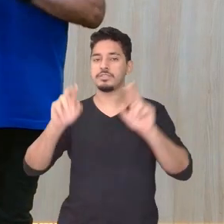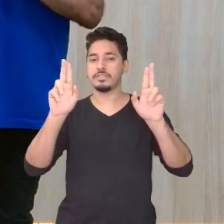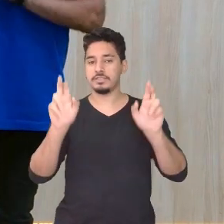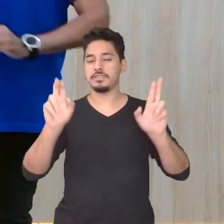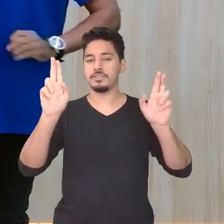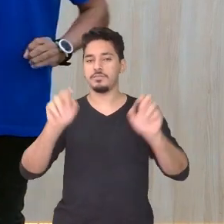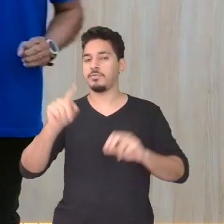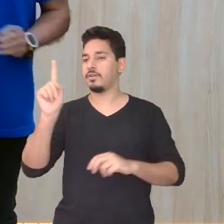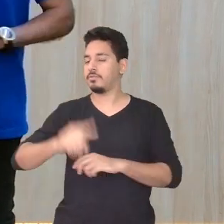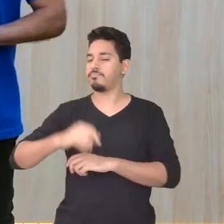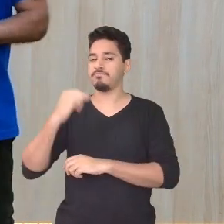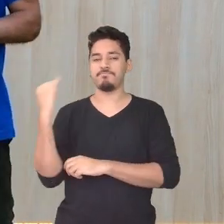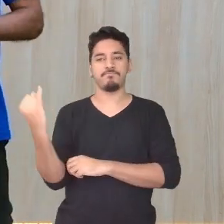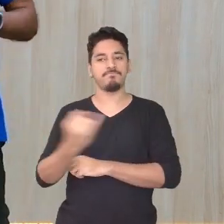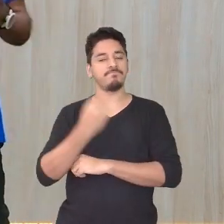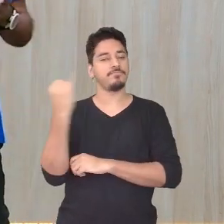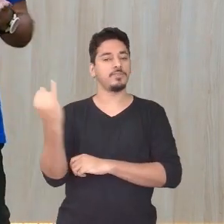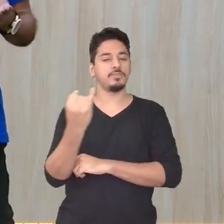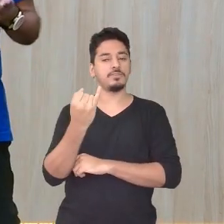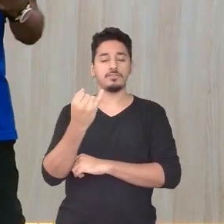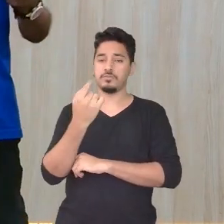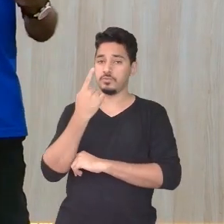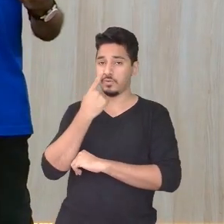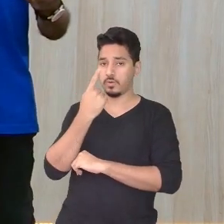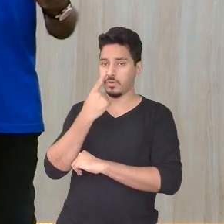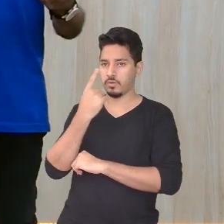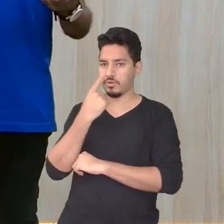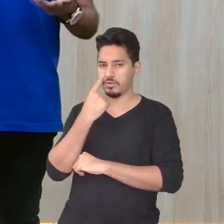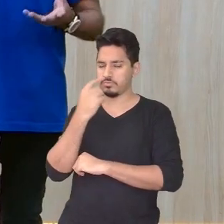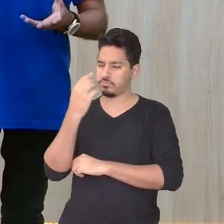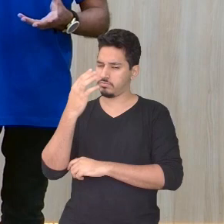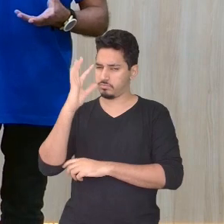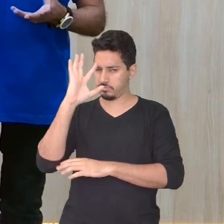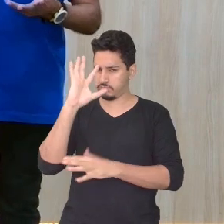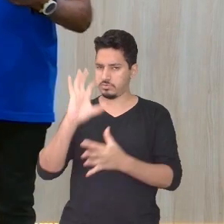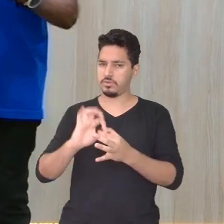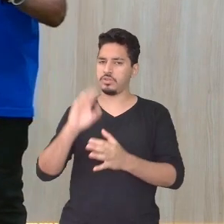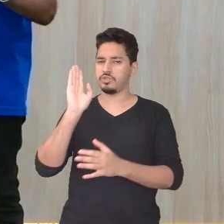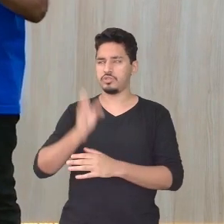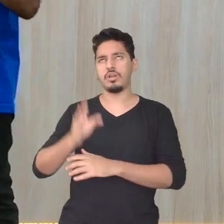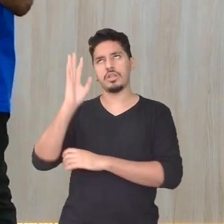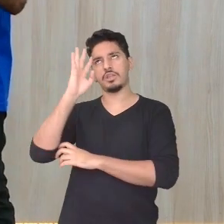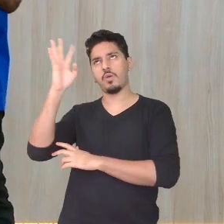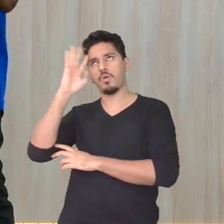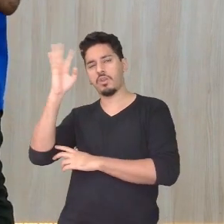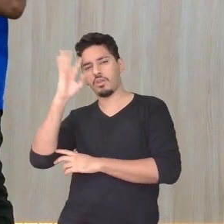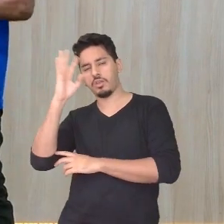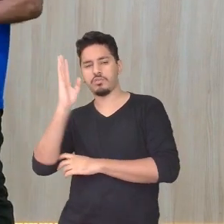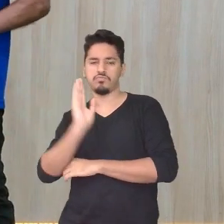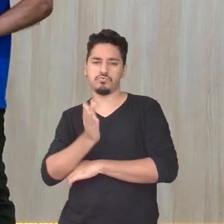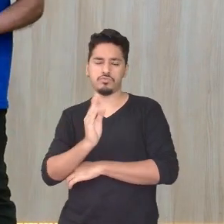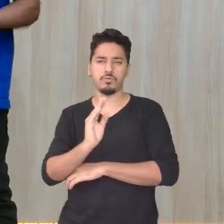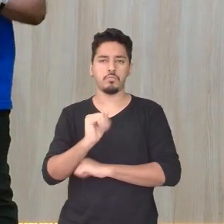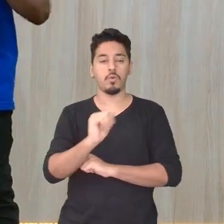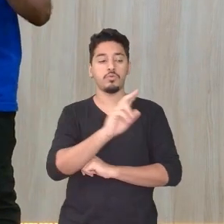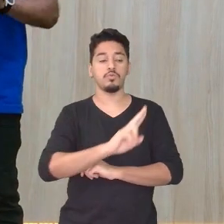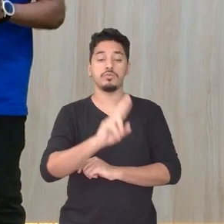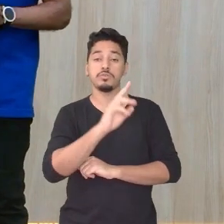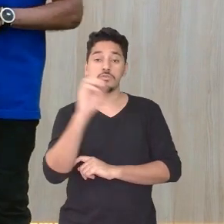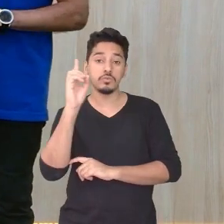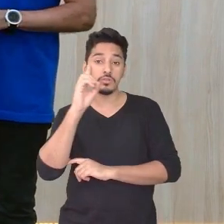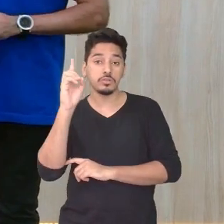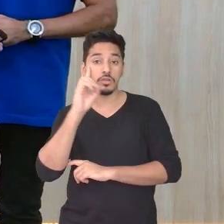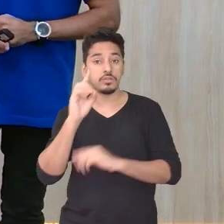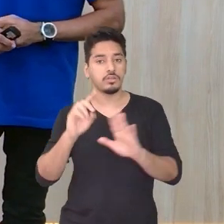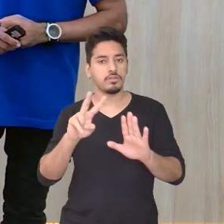é muito importante. E olha, cilindro a gente já viu a parte teórica e vocês sabem que pode utilizar isso no seu dia a dia, a